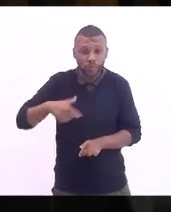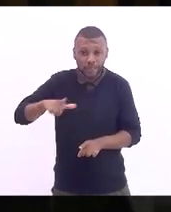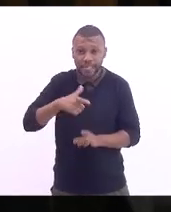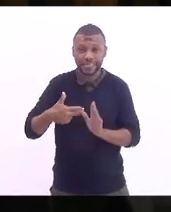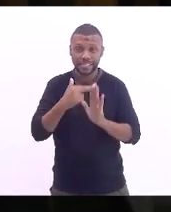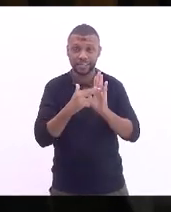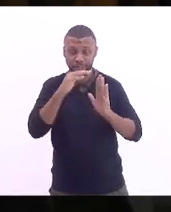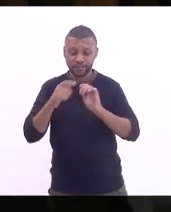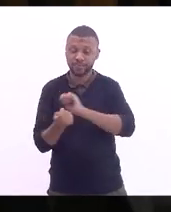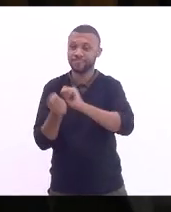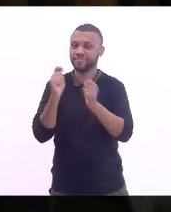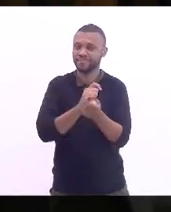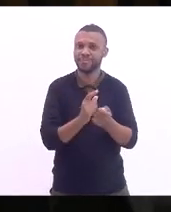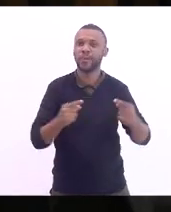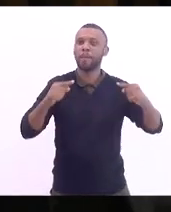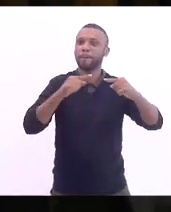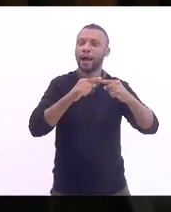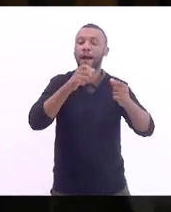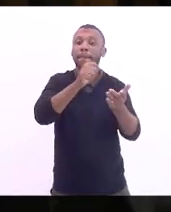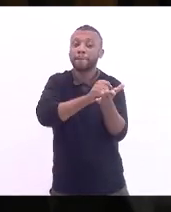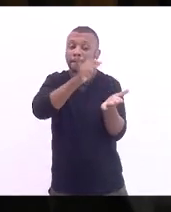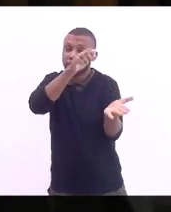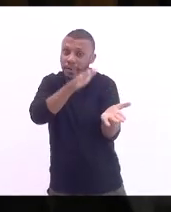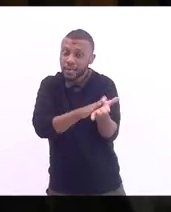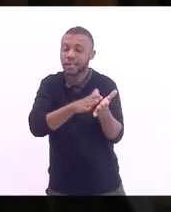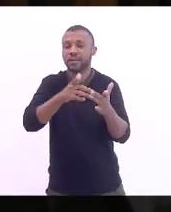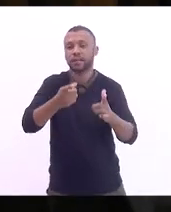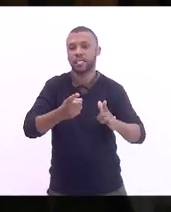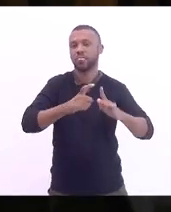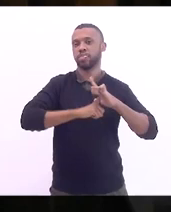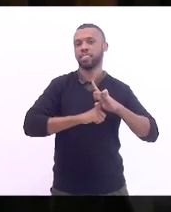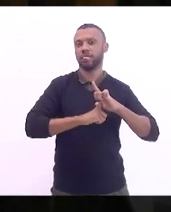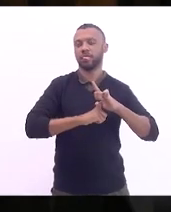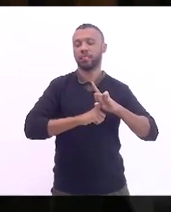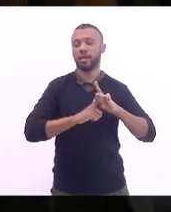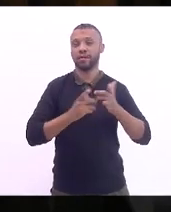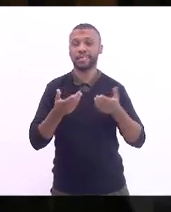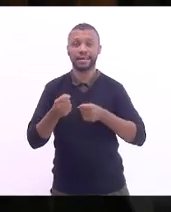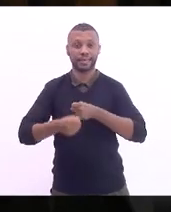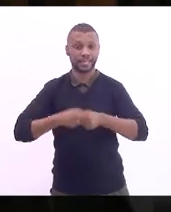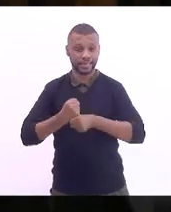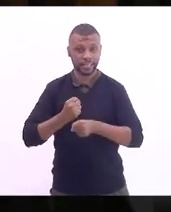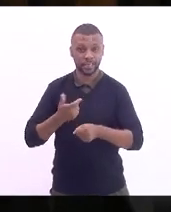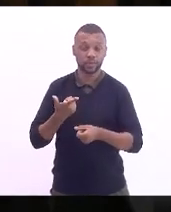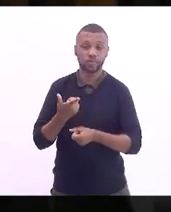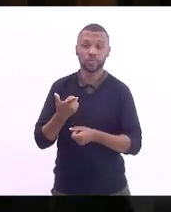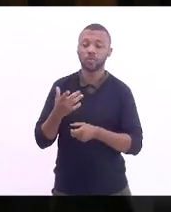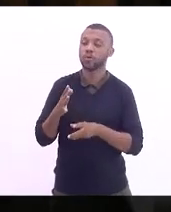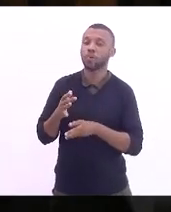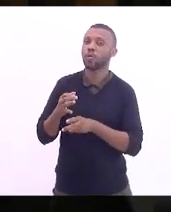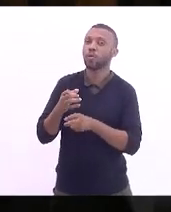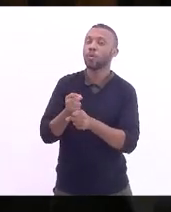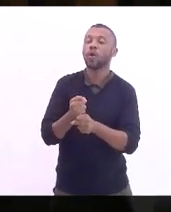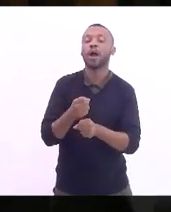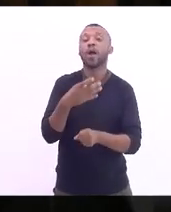regime apagaria de serviço da dívida este ano 44